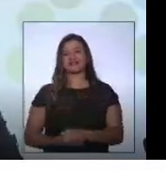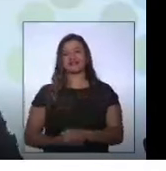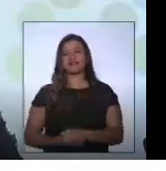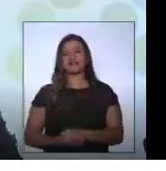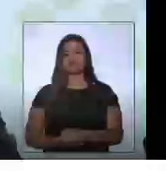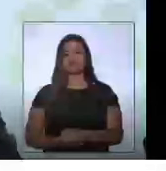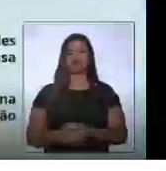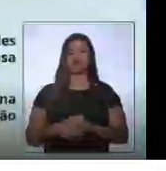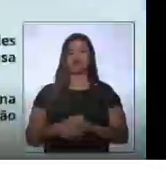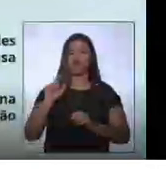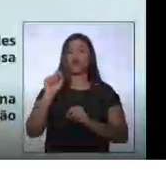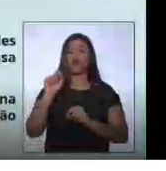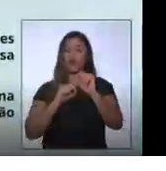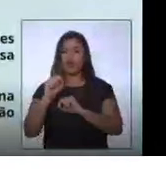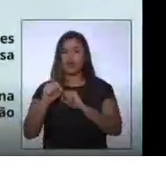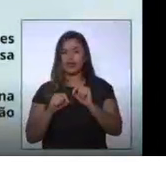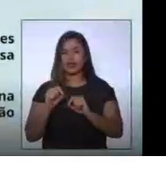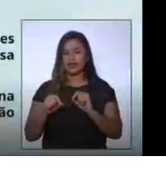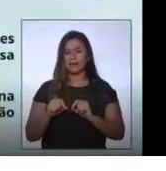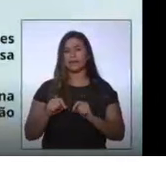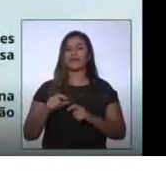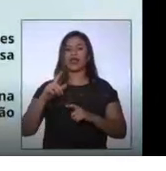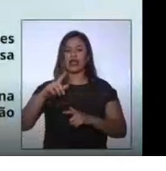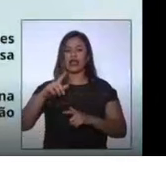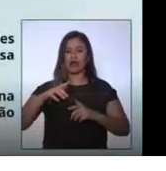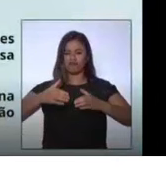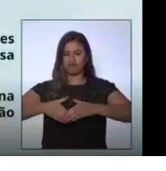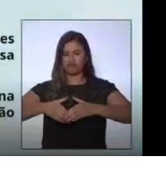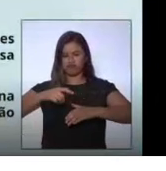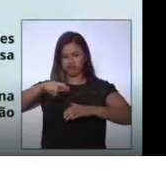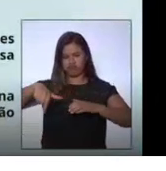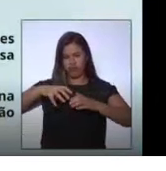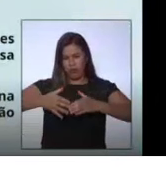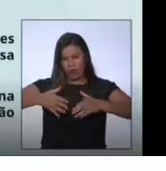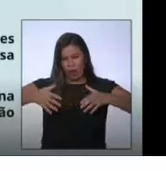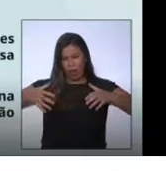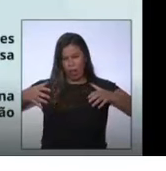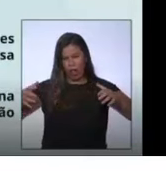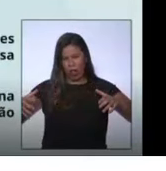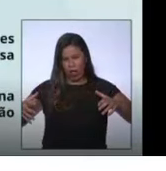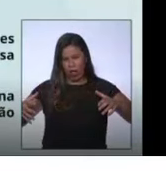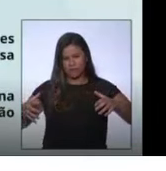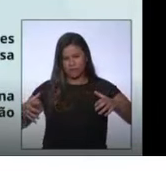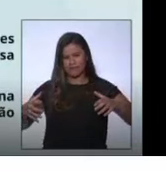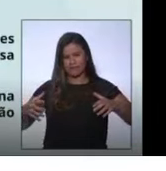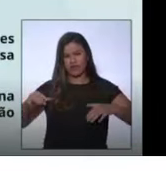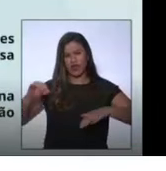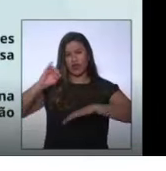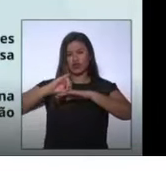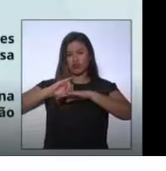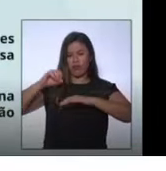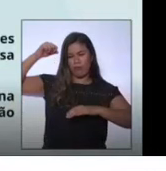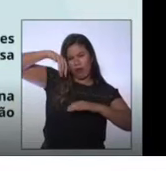Uma imensa cratera engoliu a região central. Esta foi a notícia principal que foi